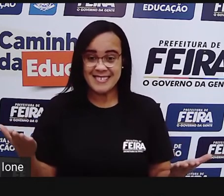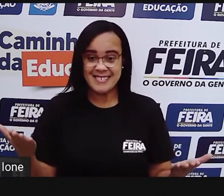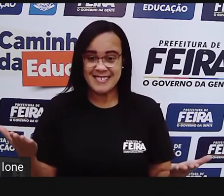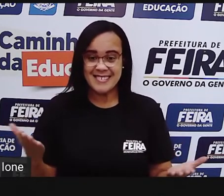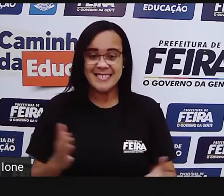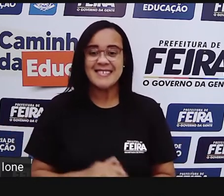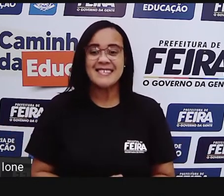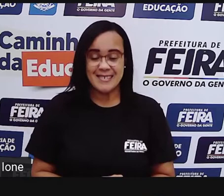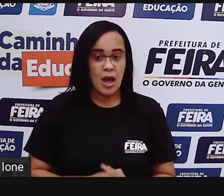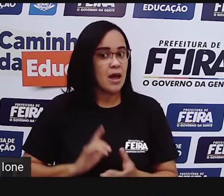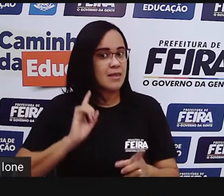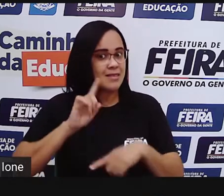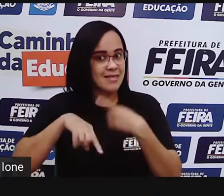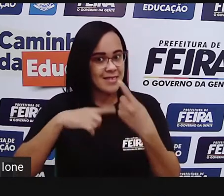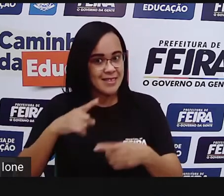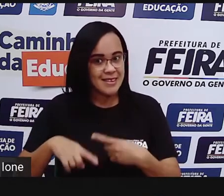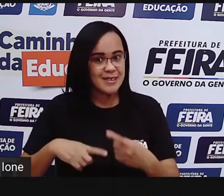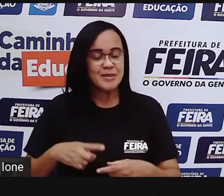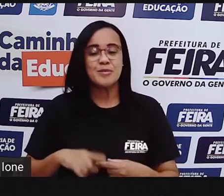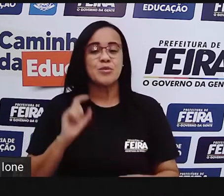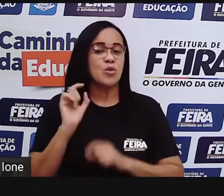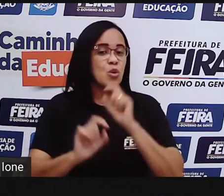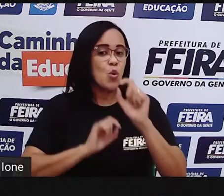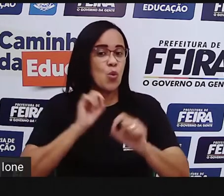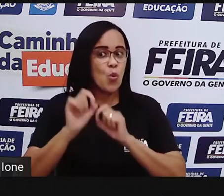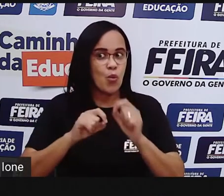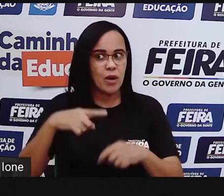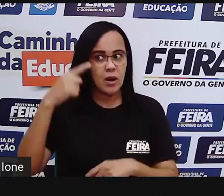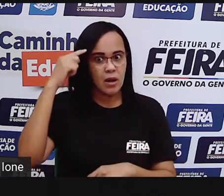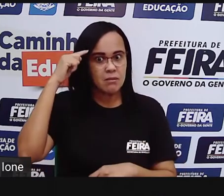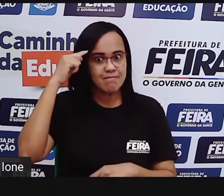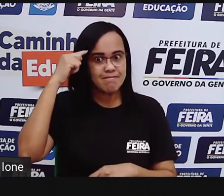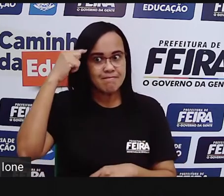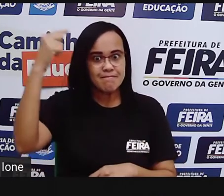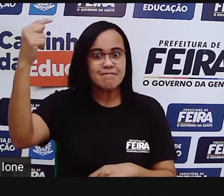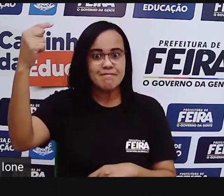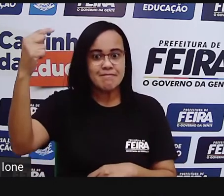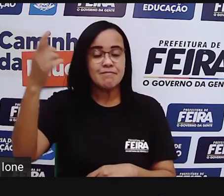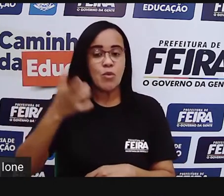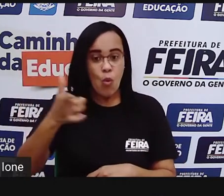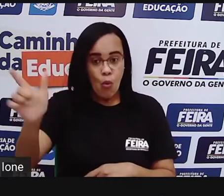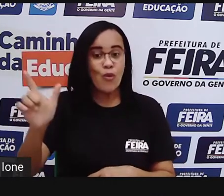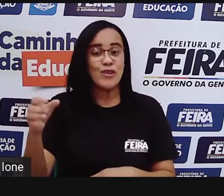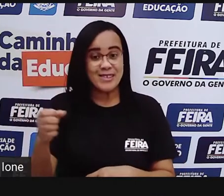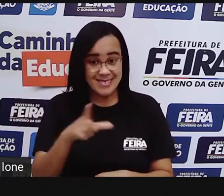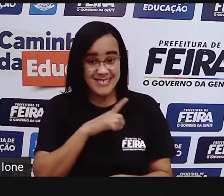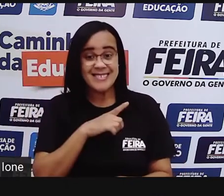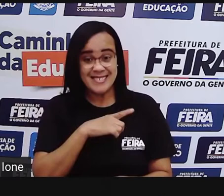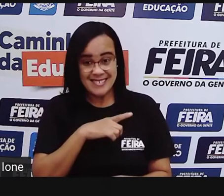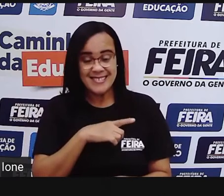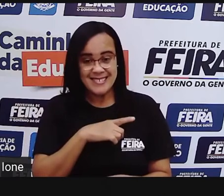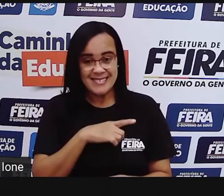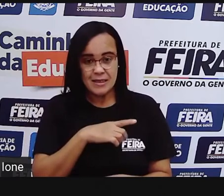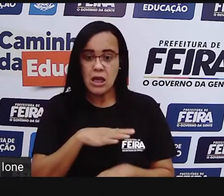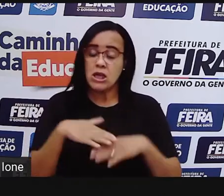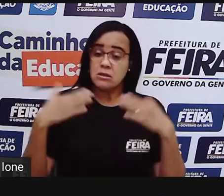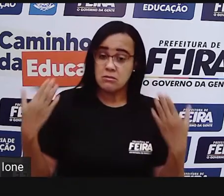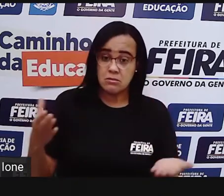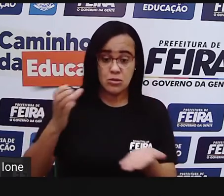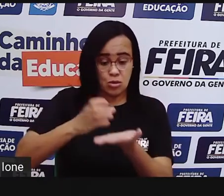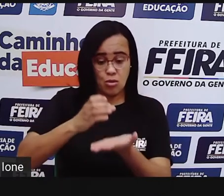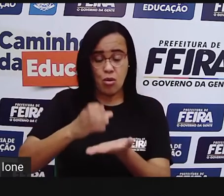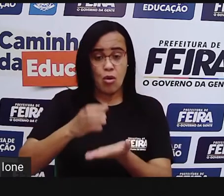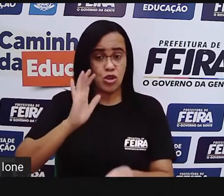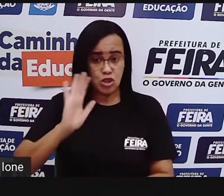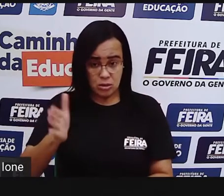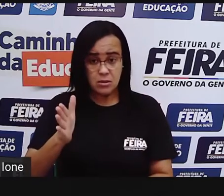Ahá! Depois dessa parlenda, eu tive outra ideia. Se a gente está já com um copo na mão e